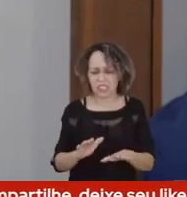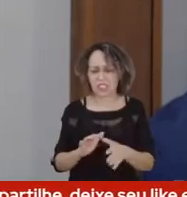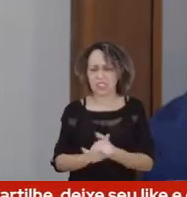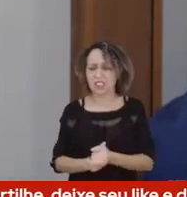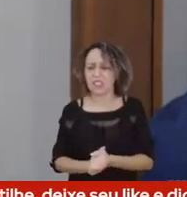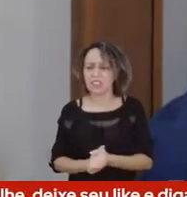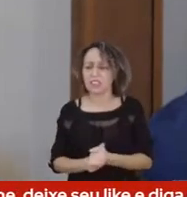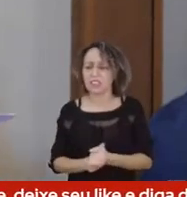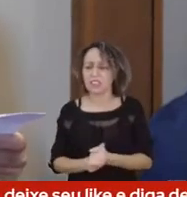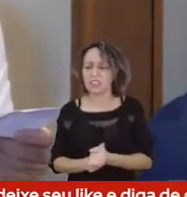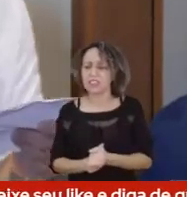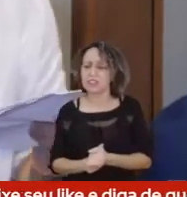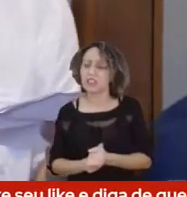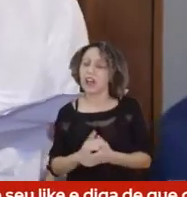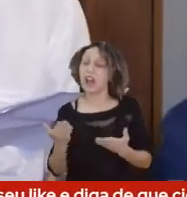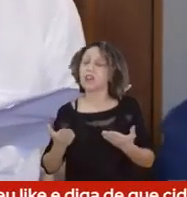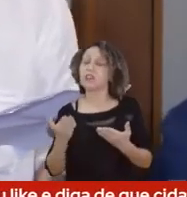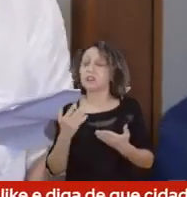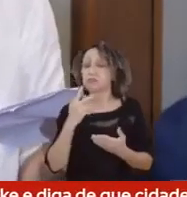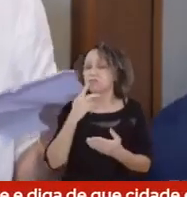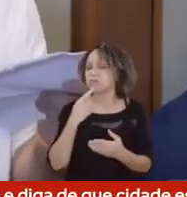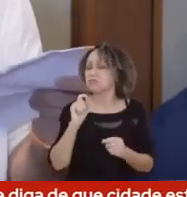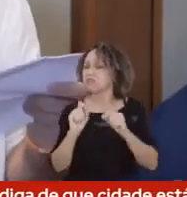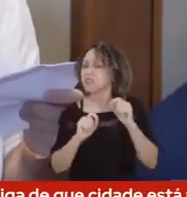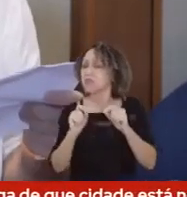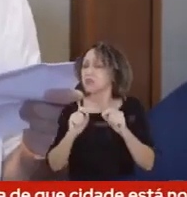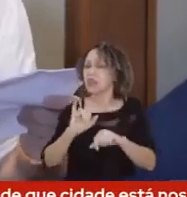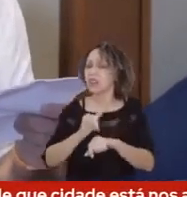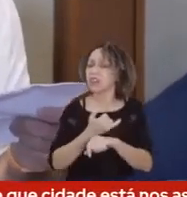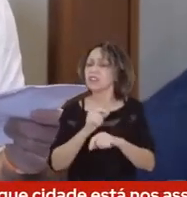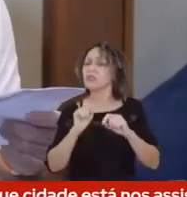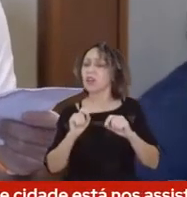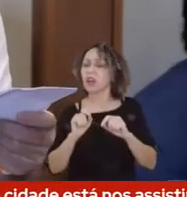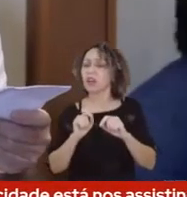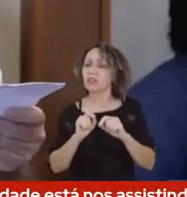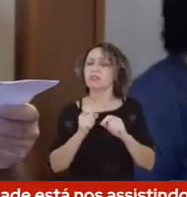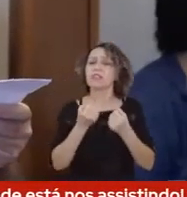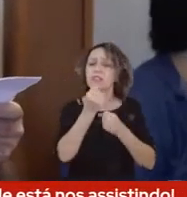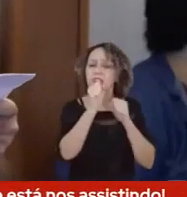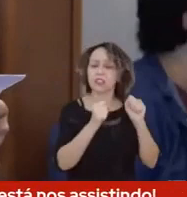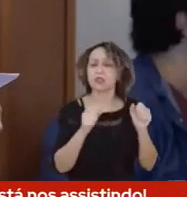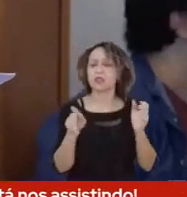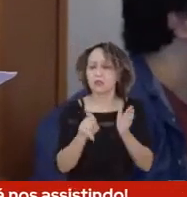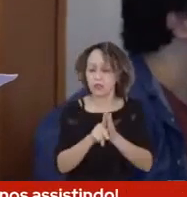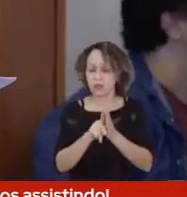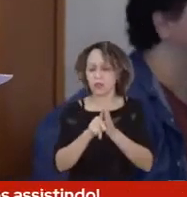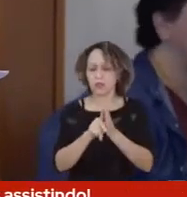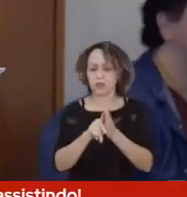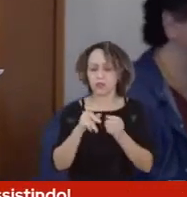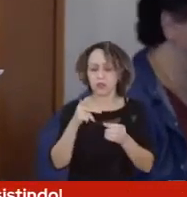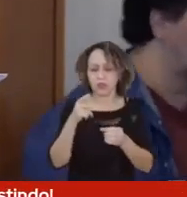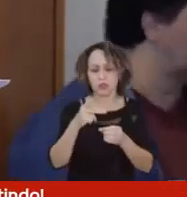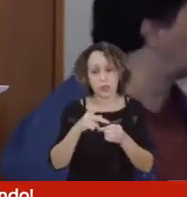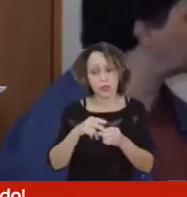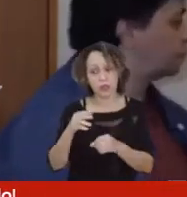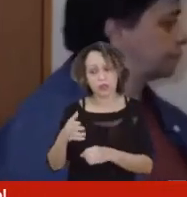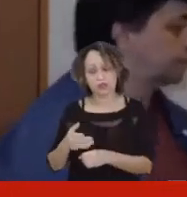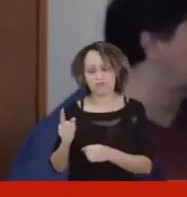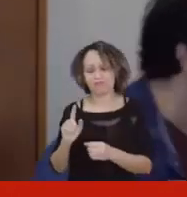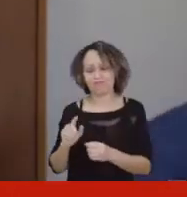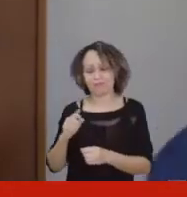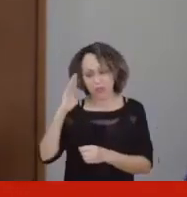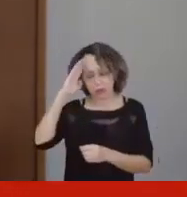alternativas virá, mais uma vez, da indústria do petróleo, melhor dizendo, da Petrobras. Só que, ao invés de construir novos navios,